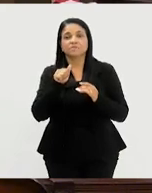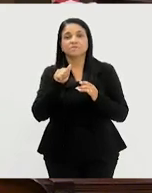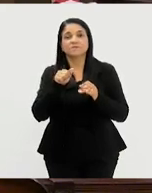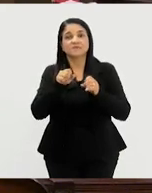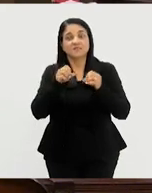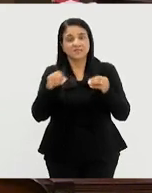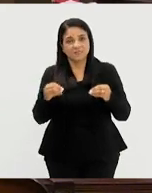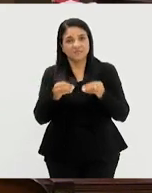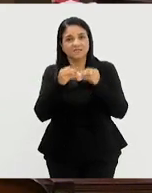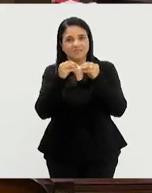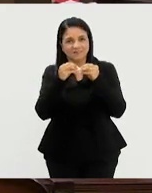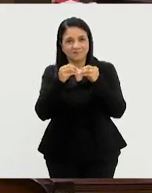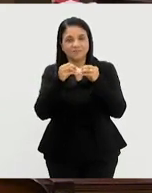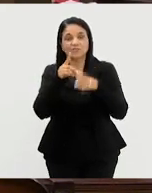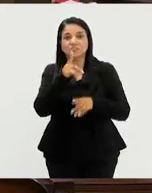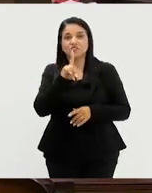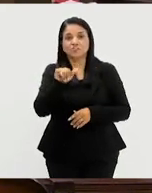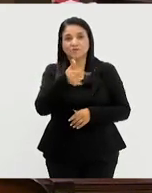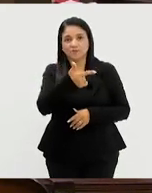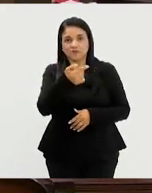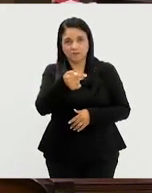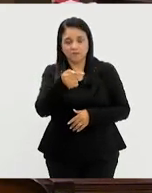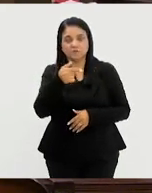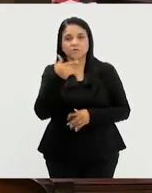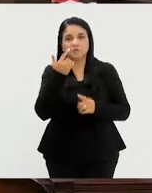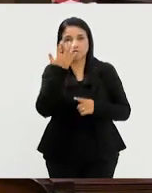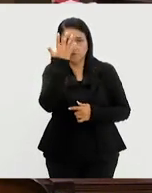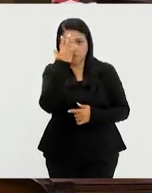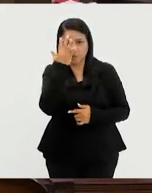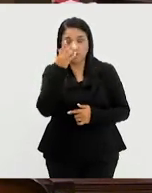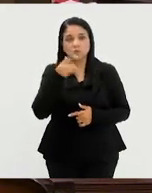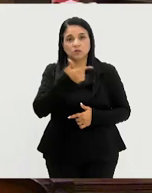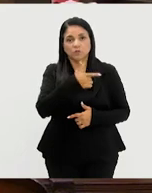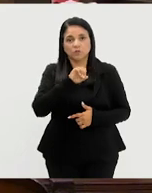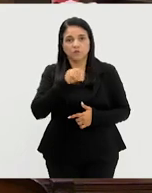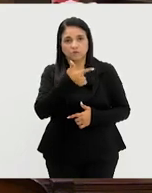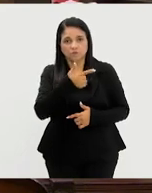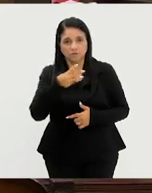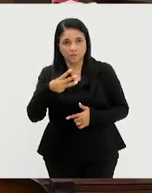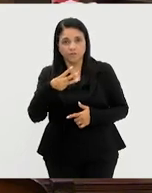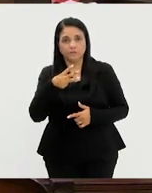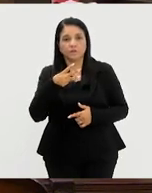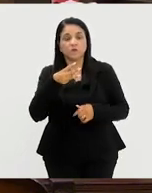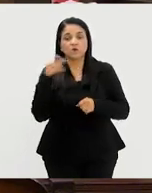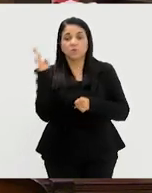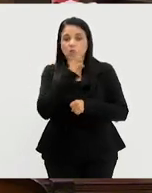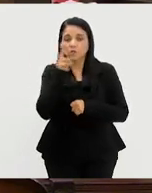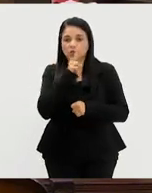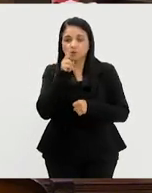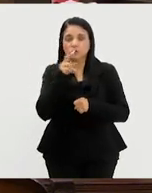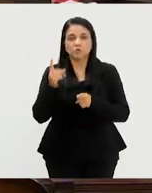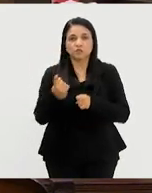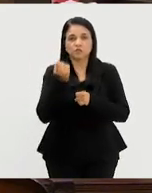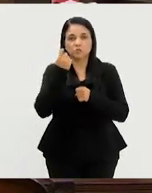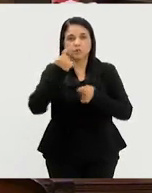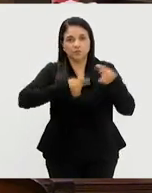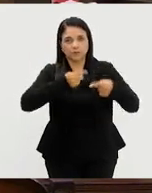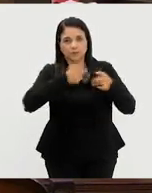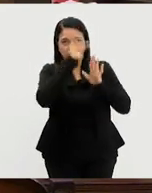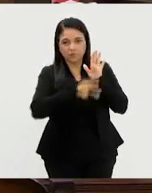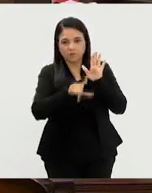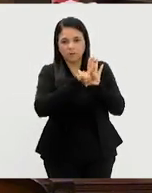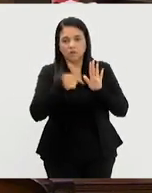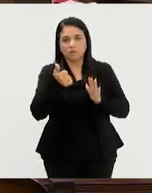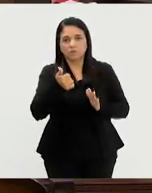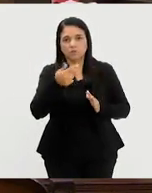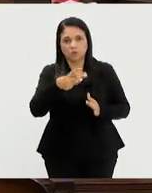ordinária do dia 27 de fevereiro de 2024 em regime de urgência em discussão única projeto de lei número